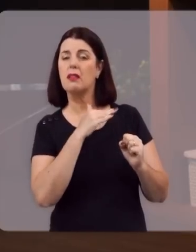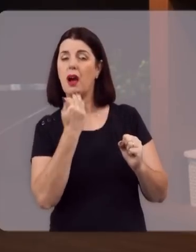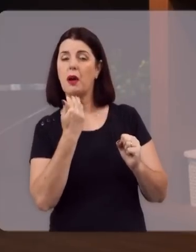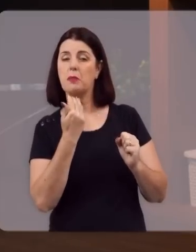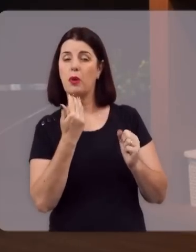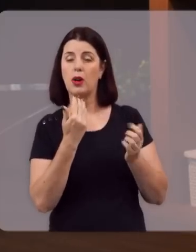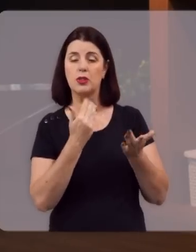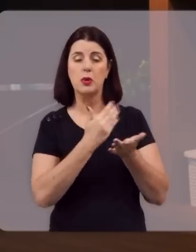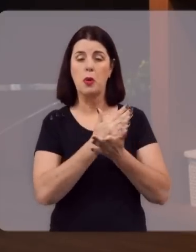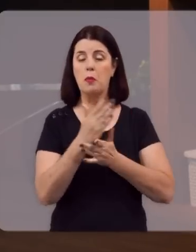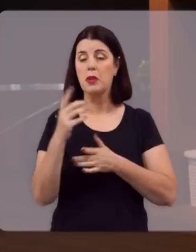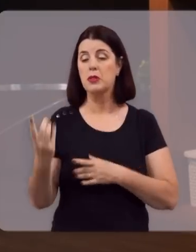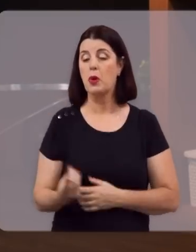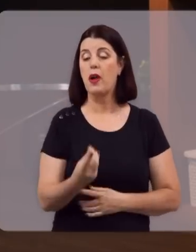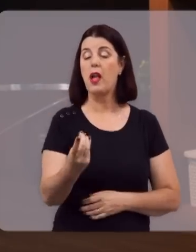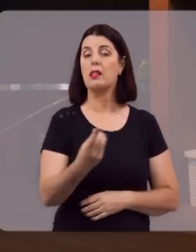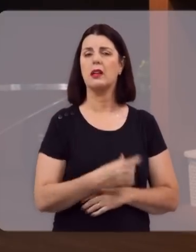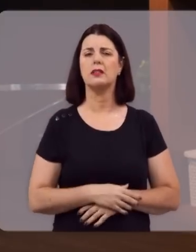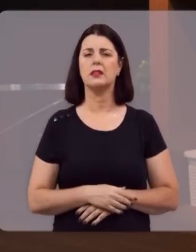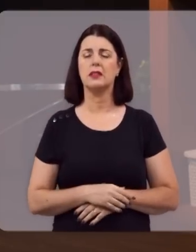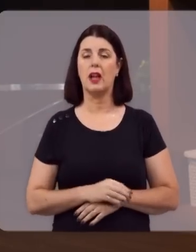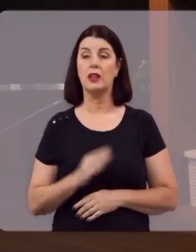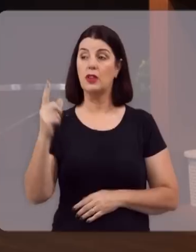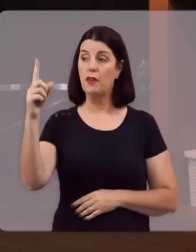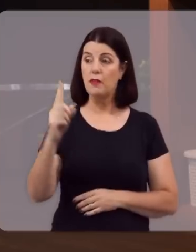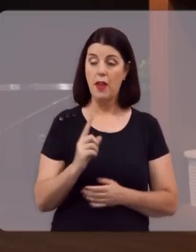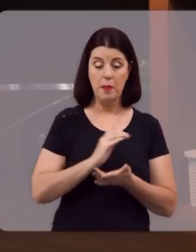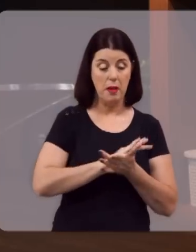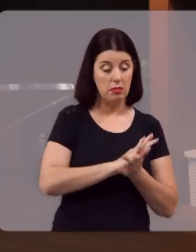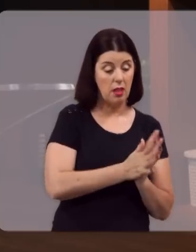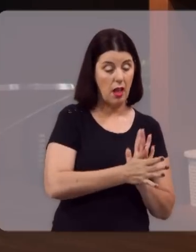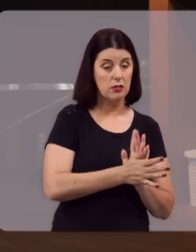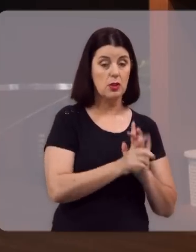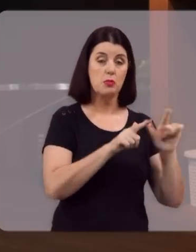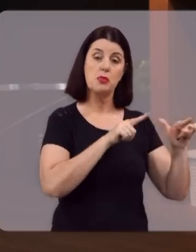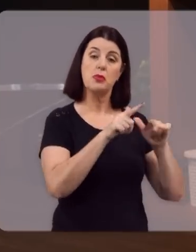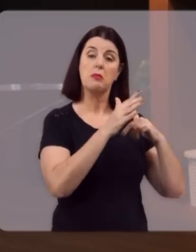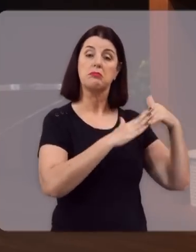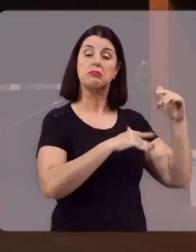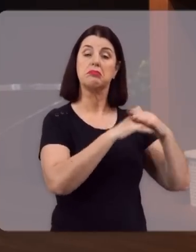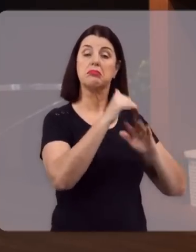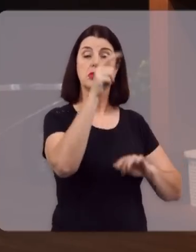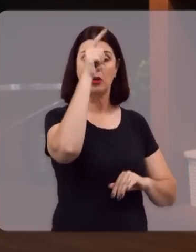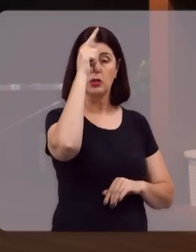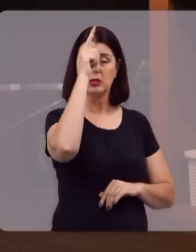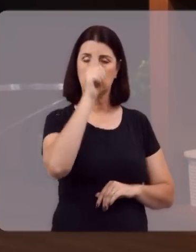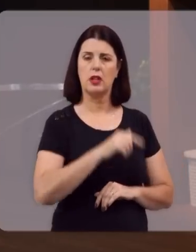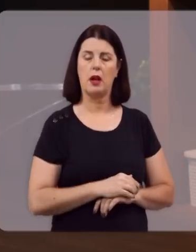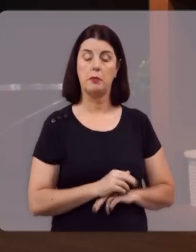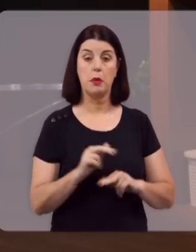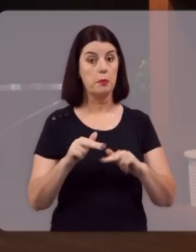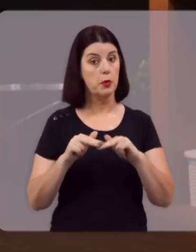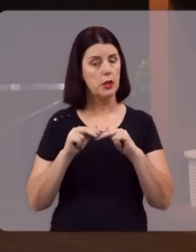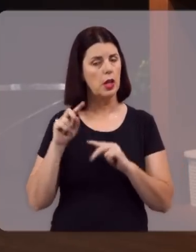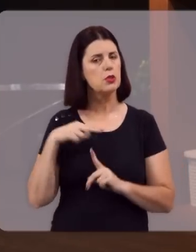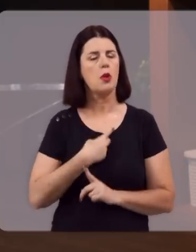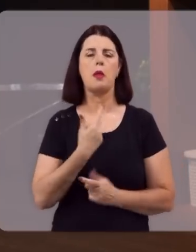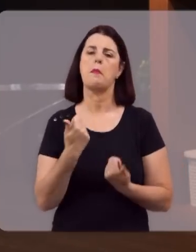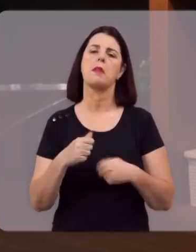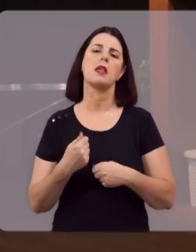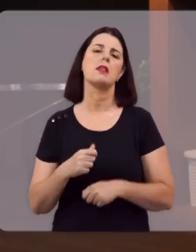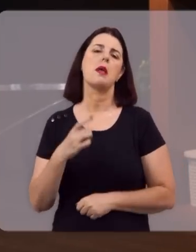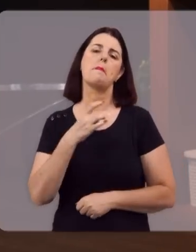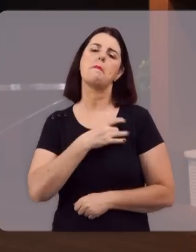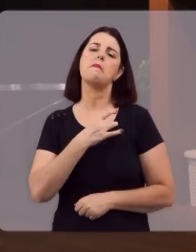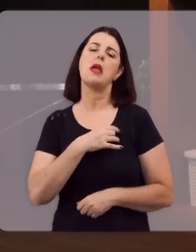morte, inaugurando a imortalidade. Ele veio para destruir as obras do diabo. Portanto, nós não temos que